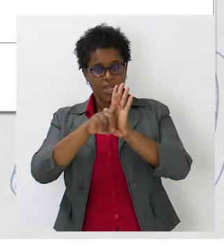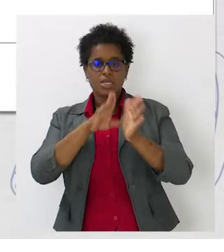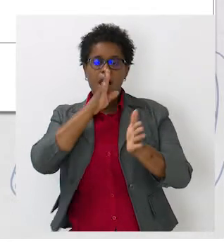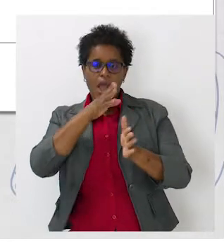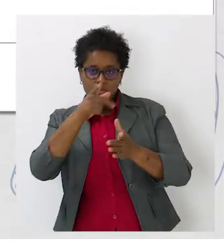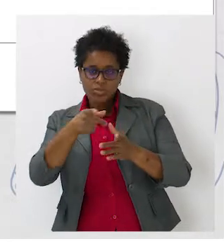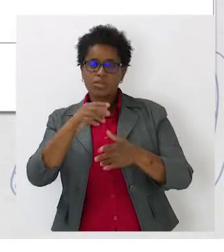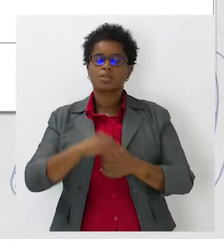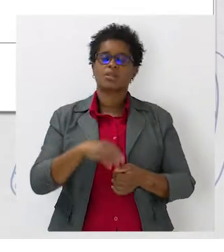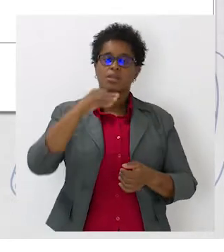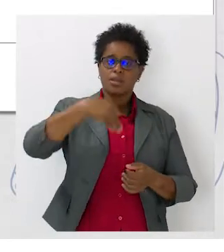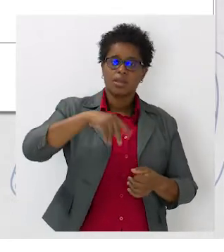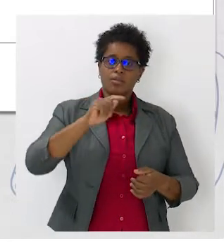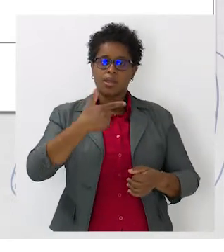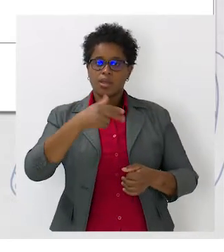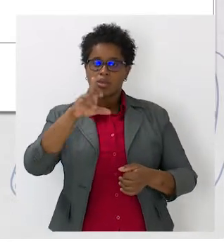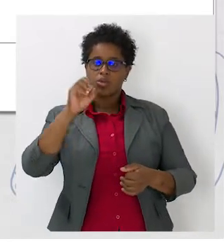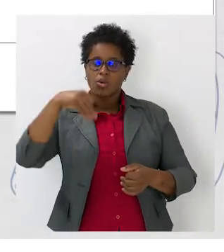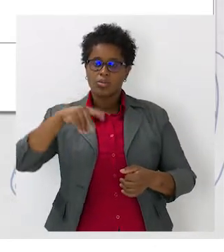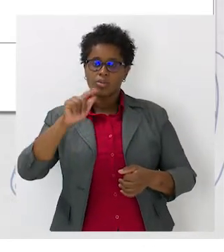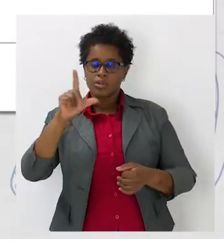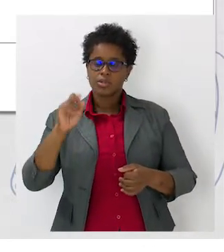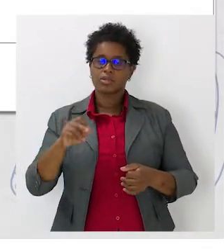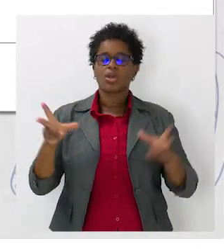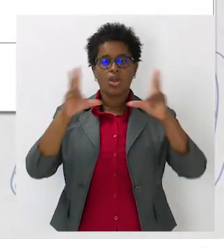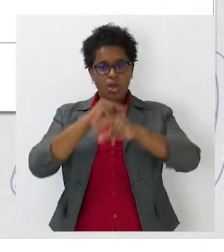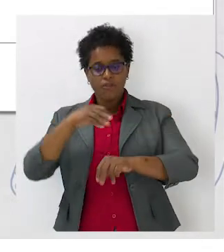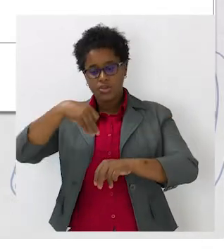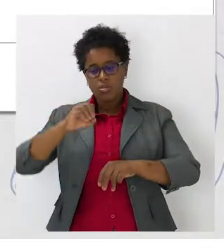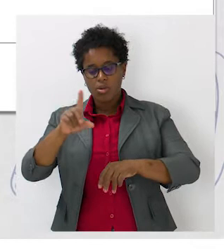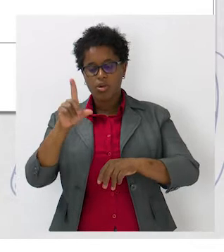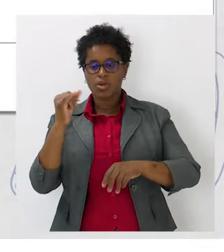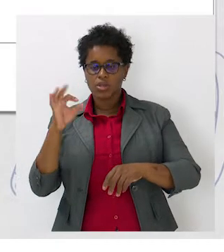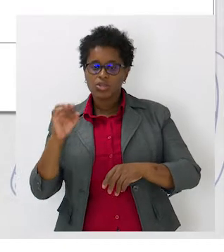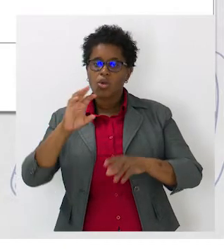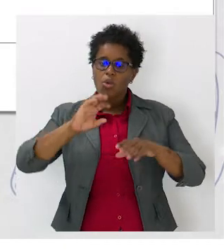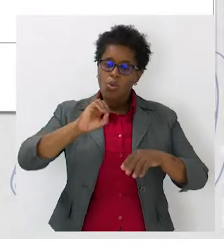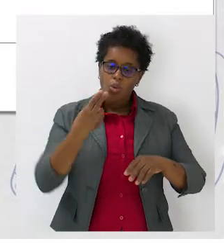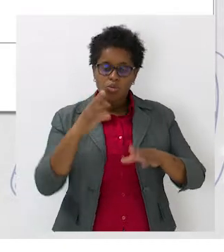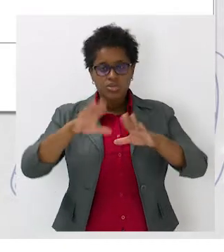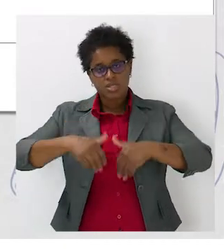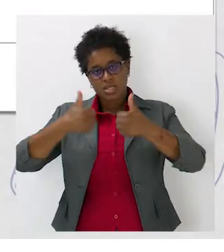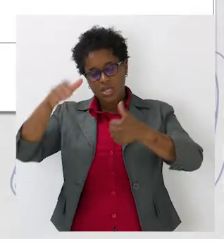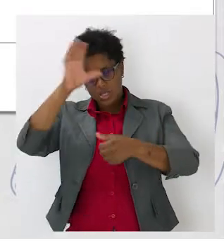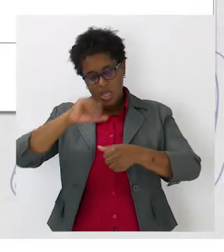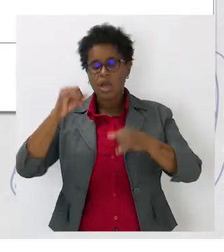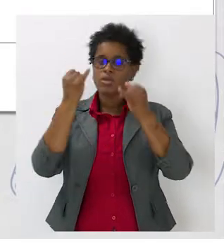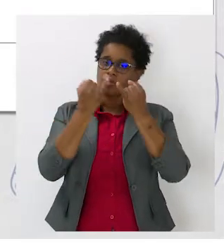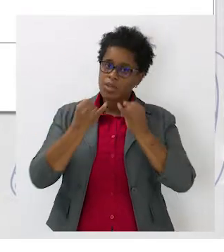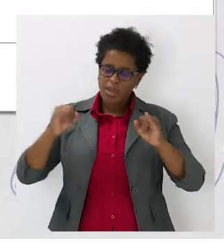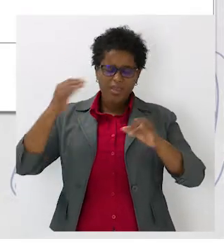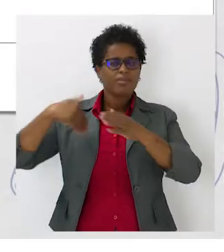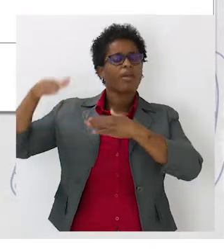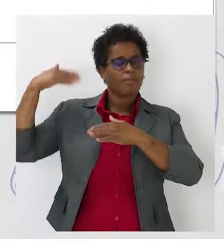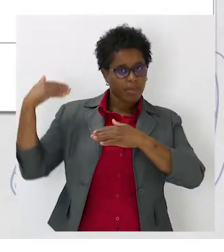da metrópole. Contudo, a nova polis, ou cidade-estado, era independente